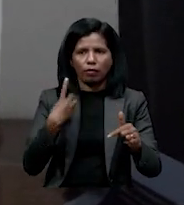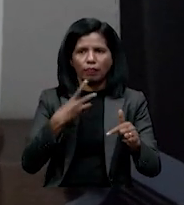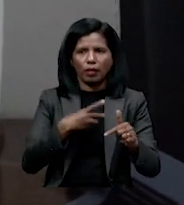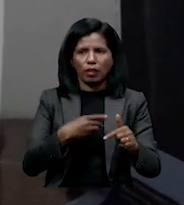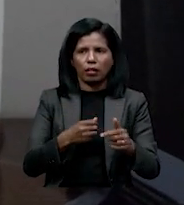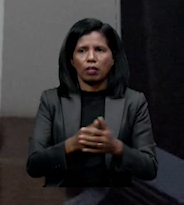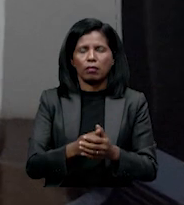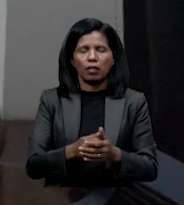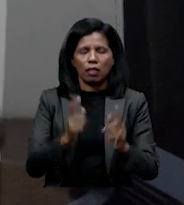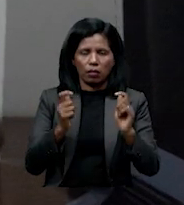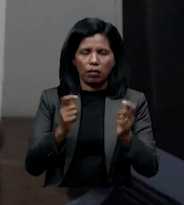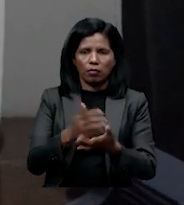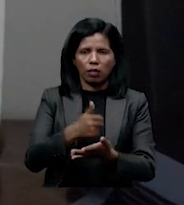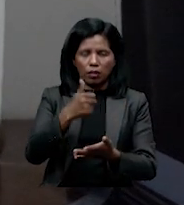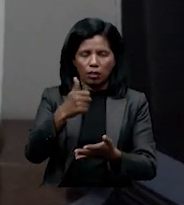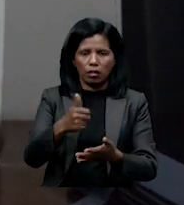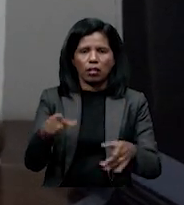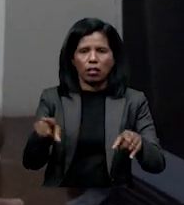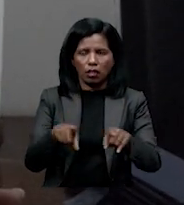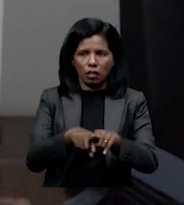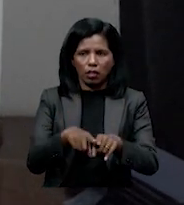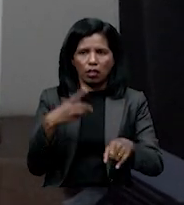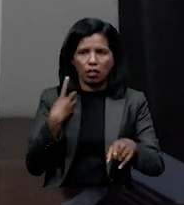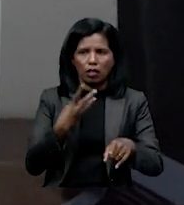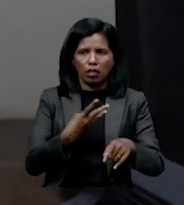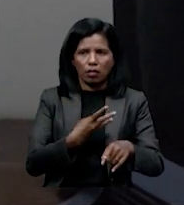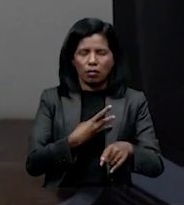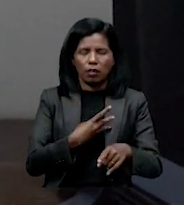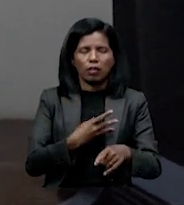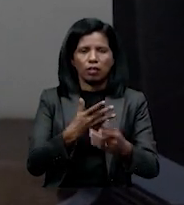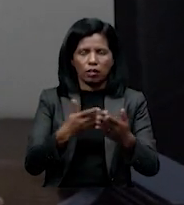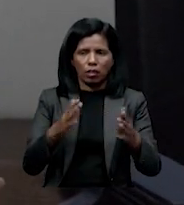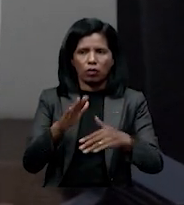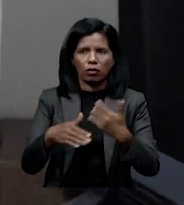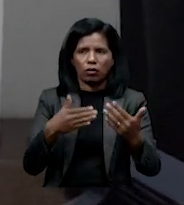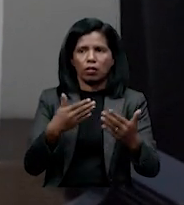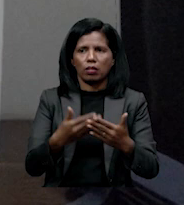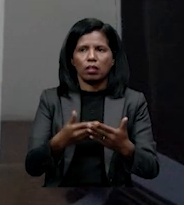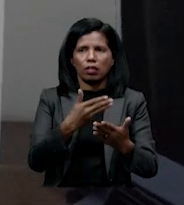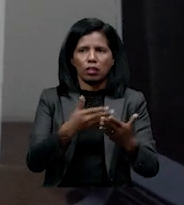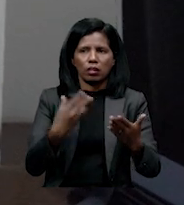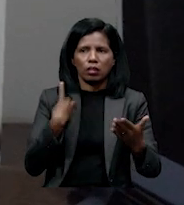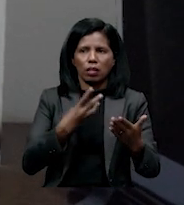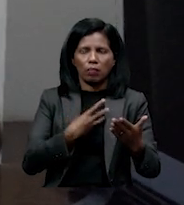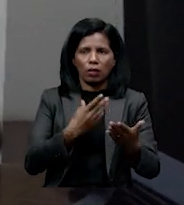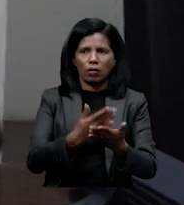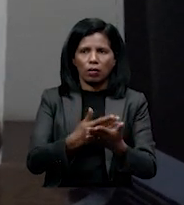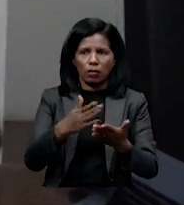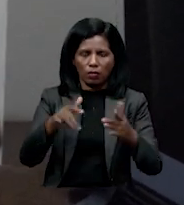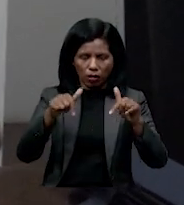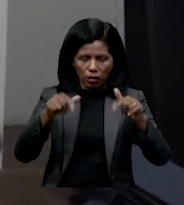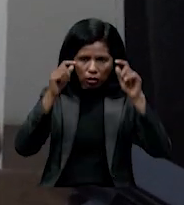tender normal, ane si babain, ame ni analis price, ane buat cerne tu, ame ane susan cerne, ame olah itu ia timur